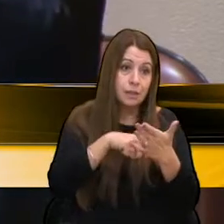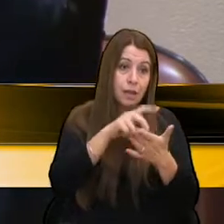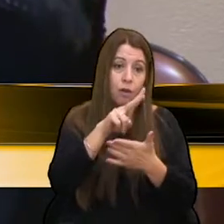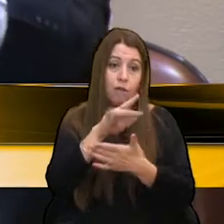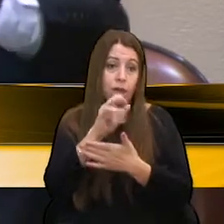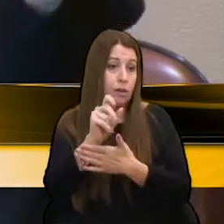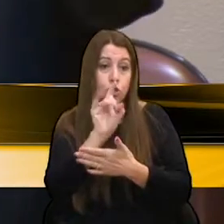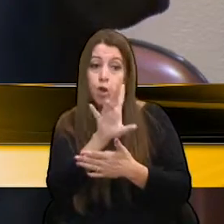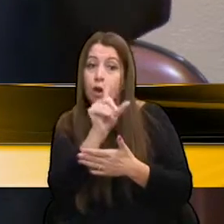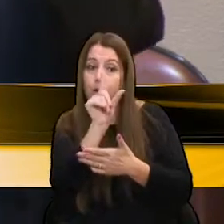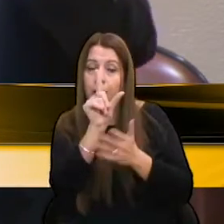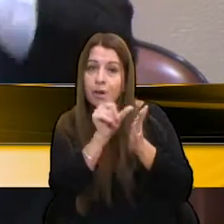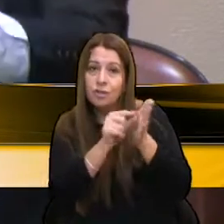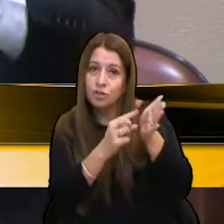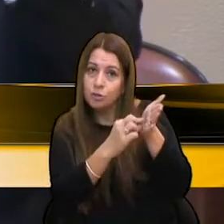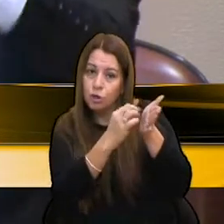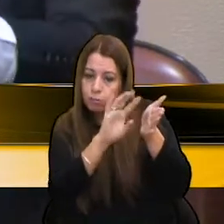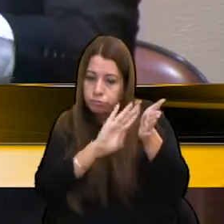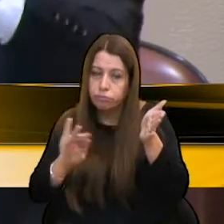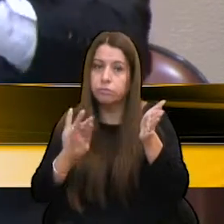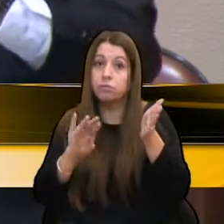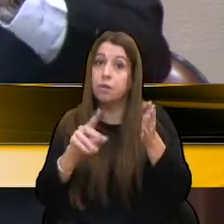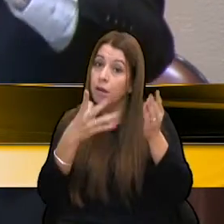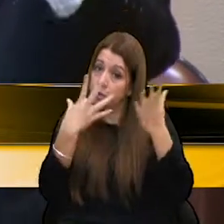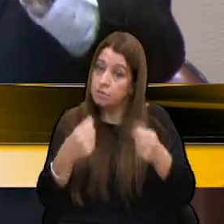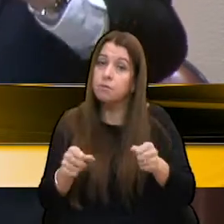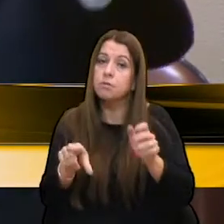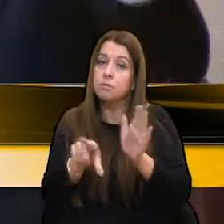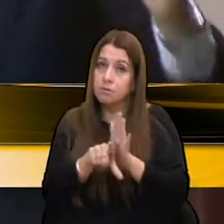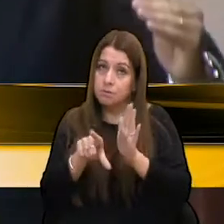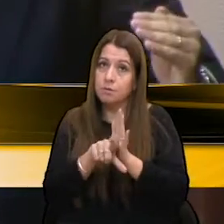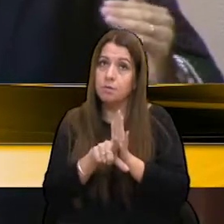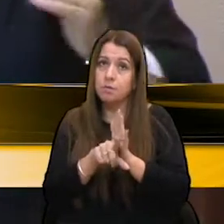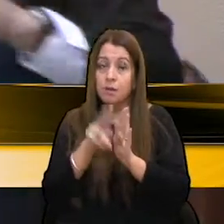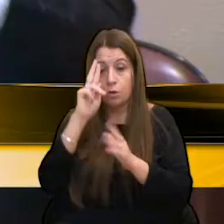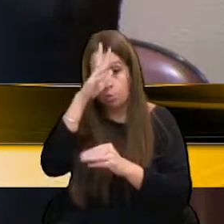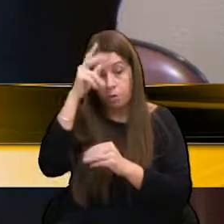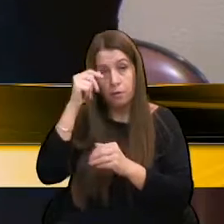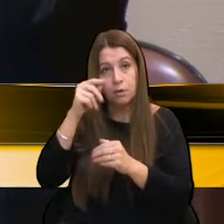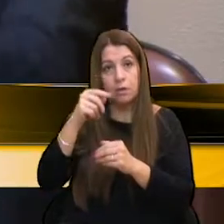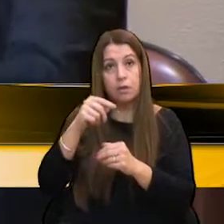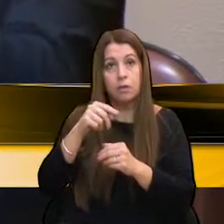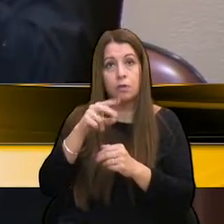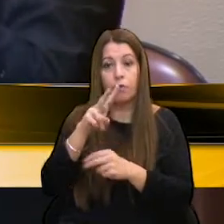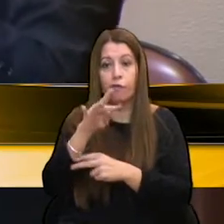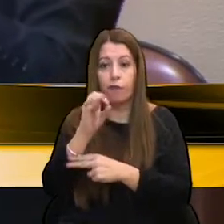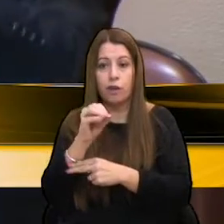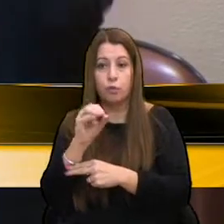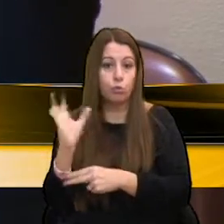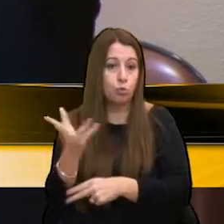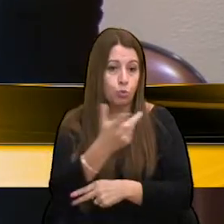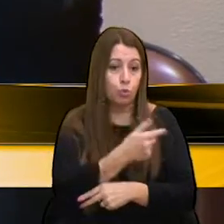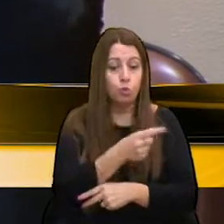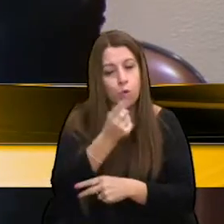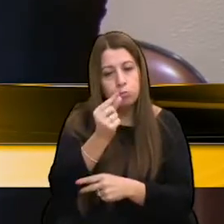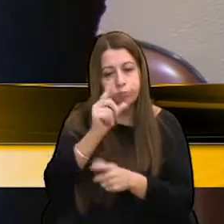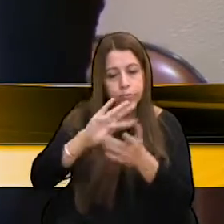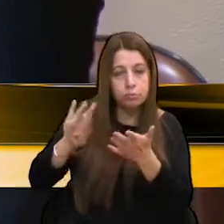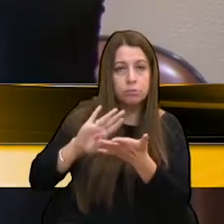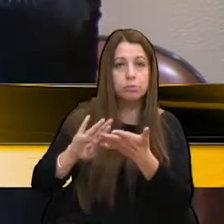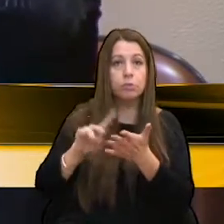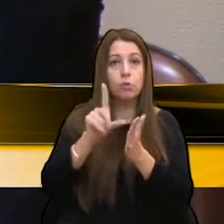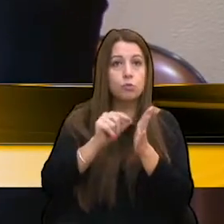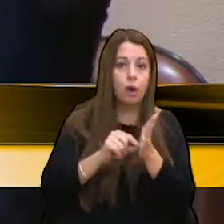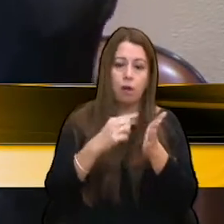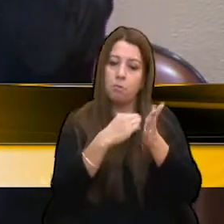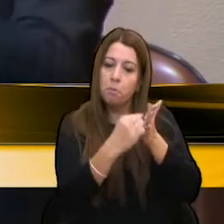artigo. Isso é permitido na lei jurídica, que o prefeito ou veto total ou veto parcial, um artigo ou